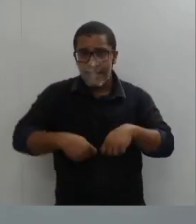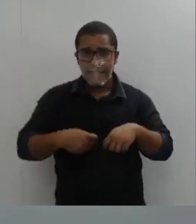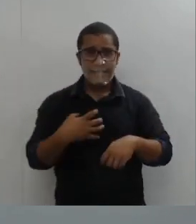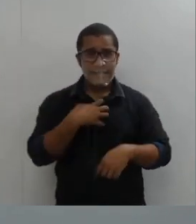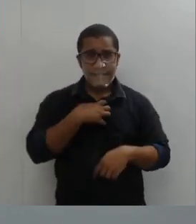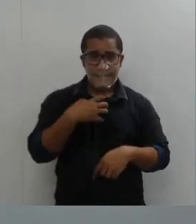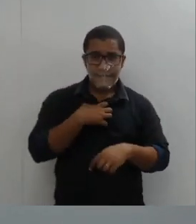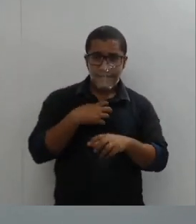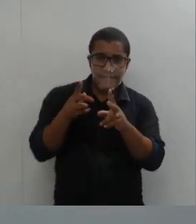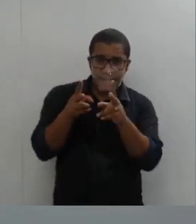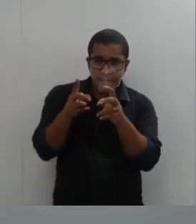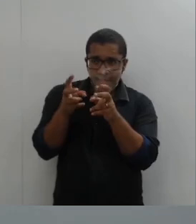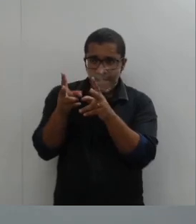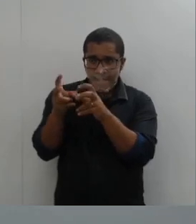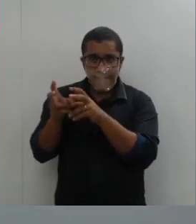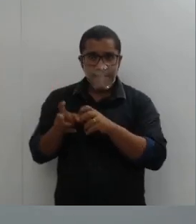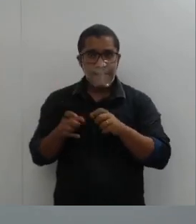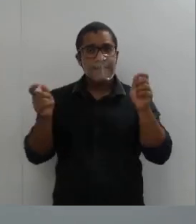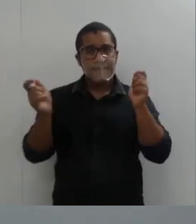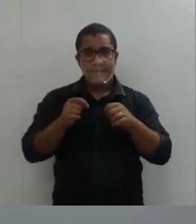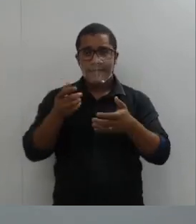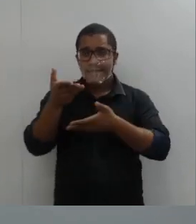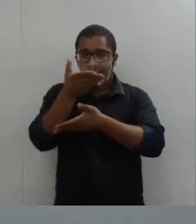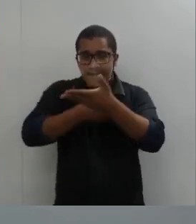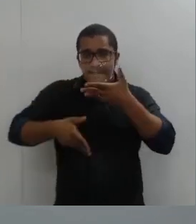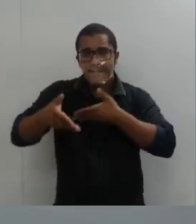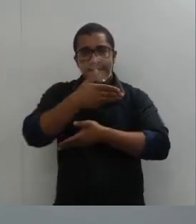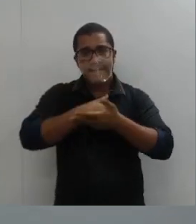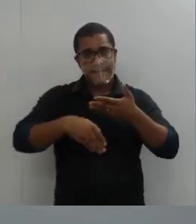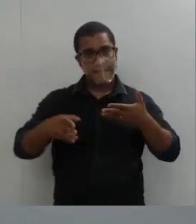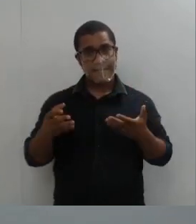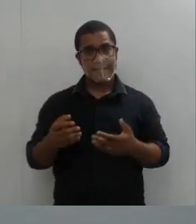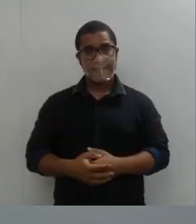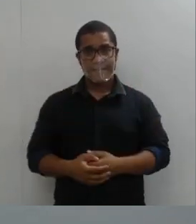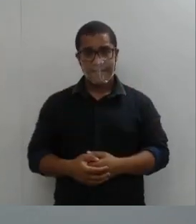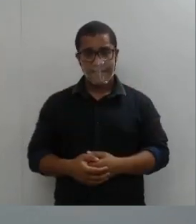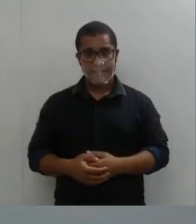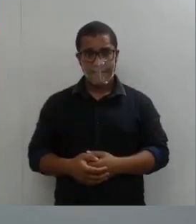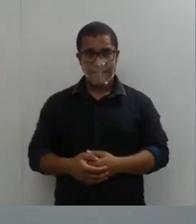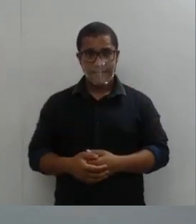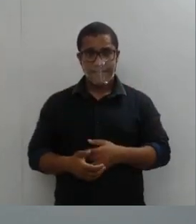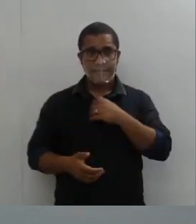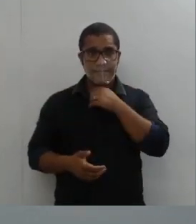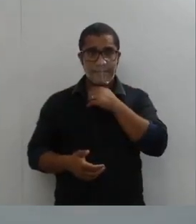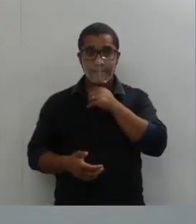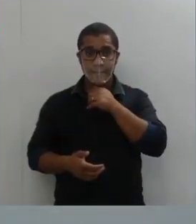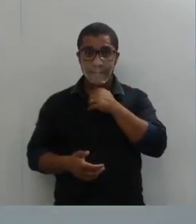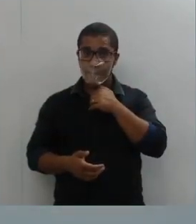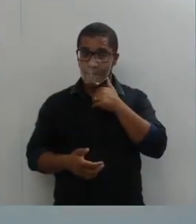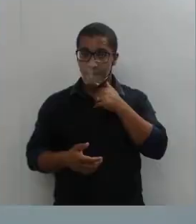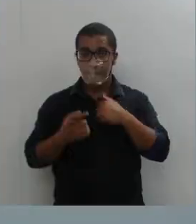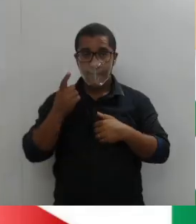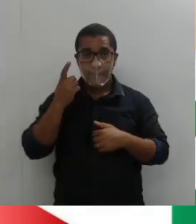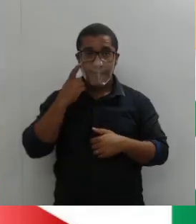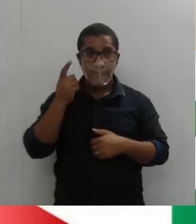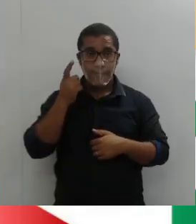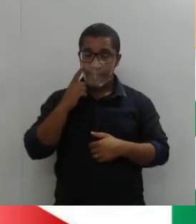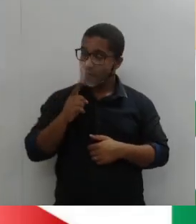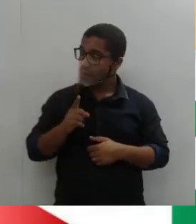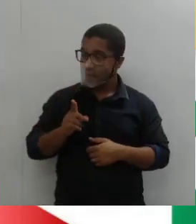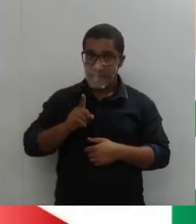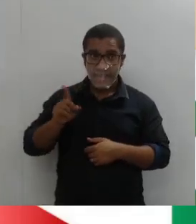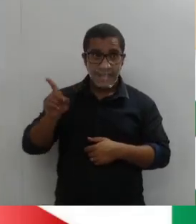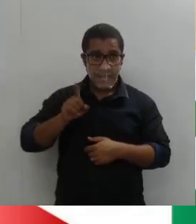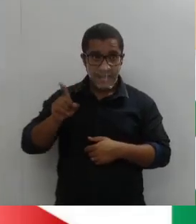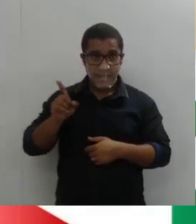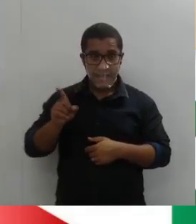poder participar, interagir melhor com esses processadores. Então, a imagem que aparece para vocês agora